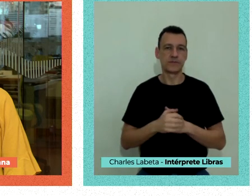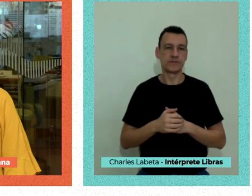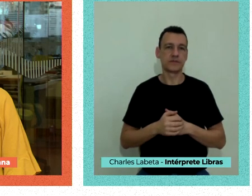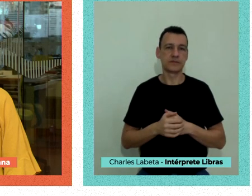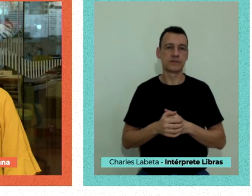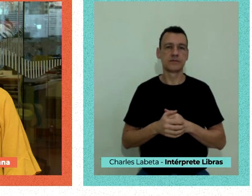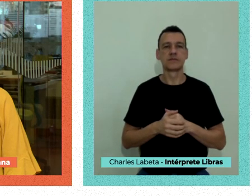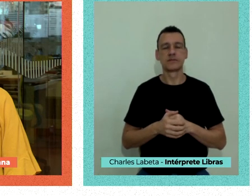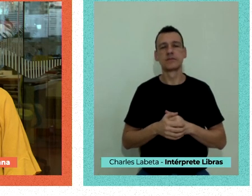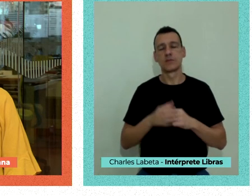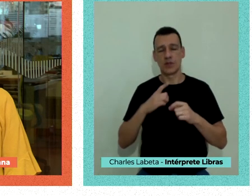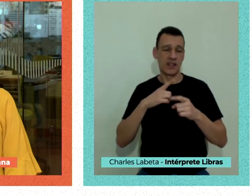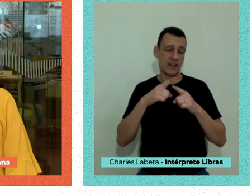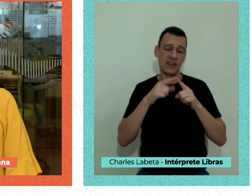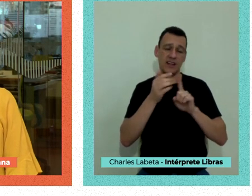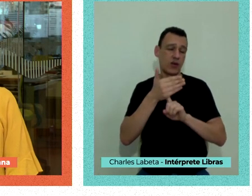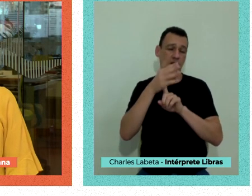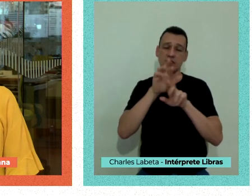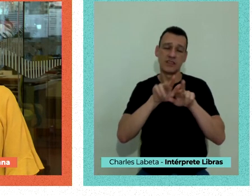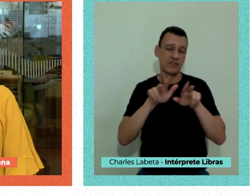chega.